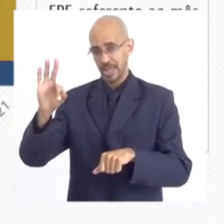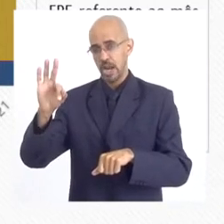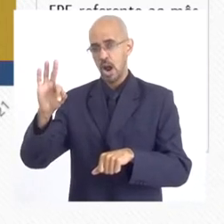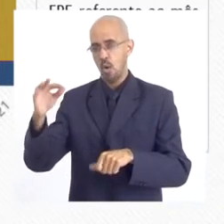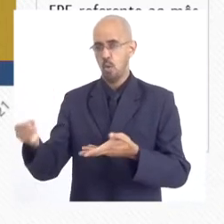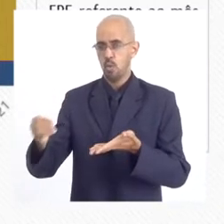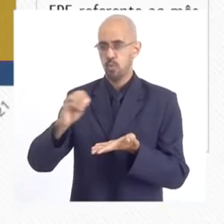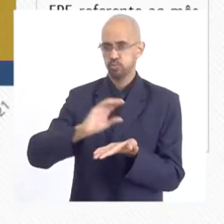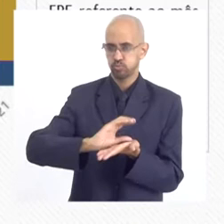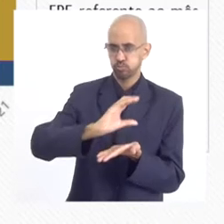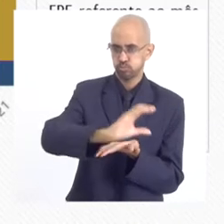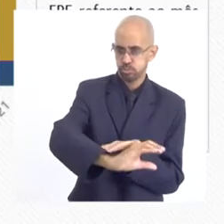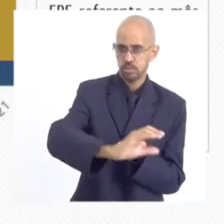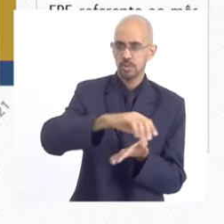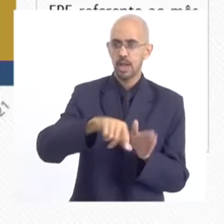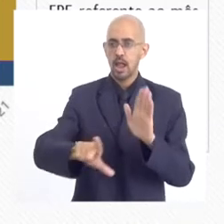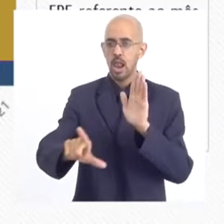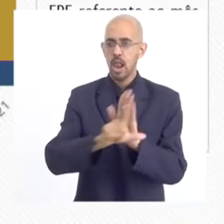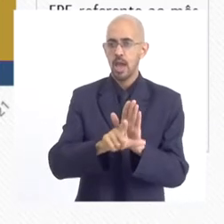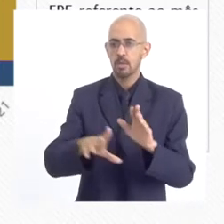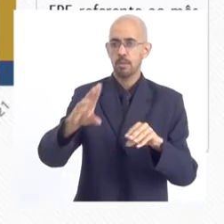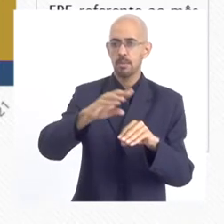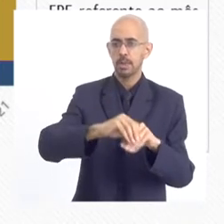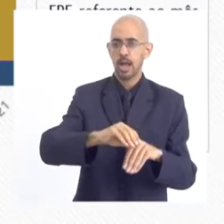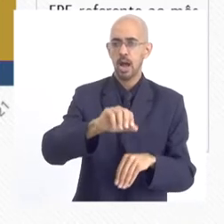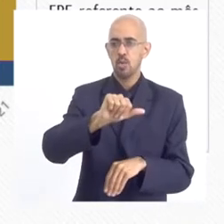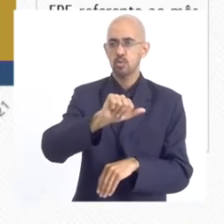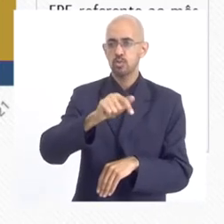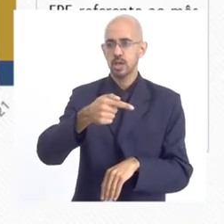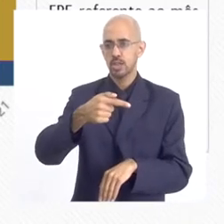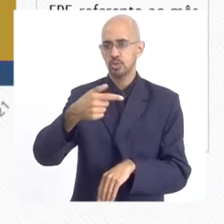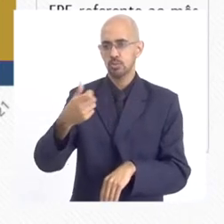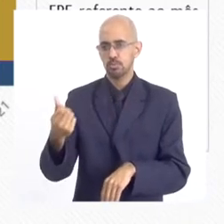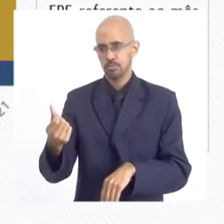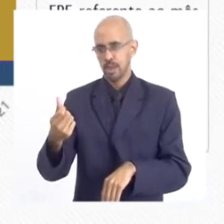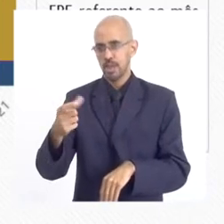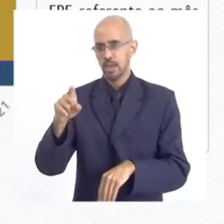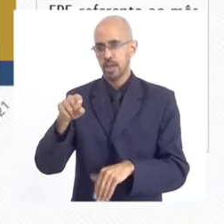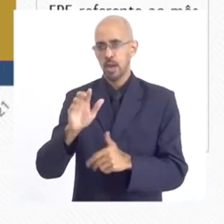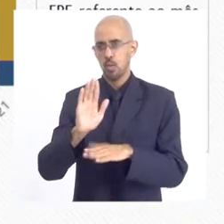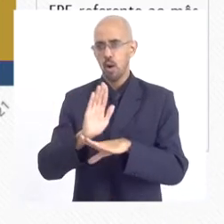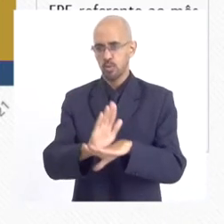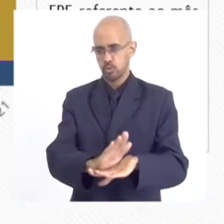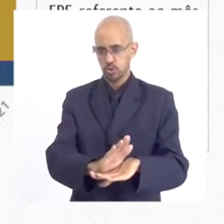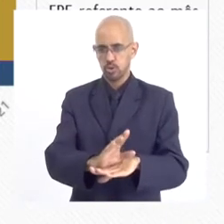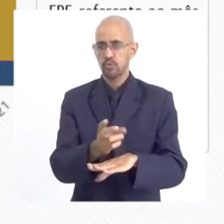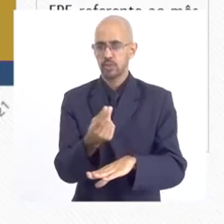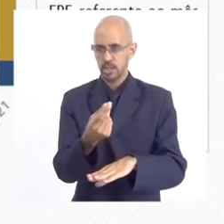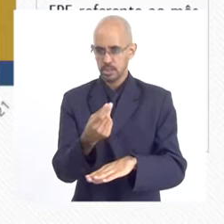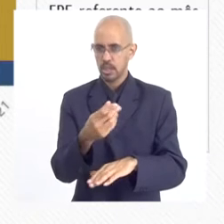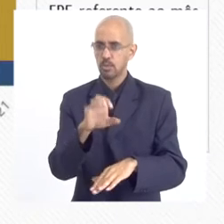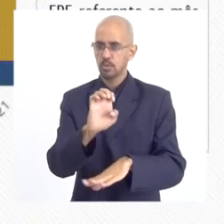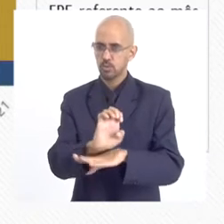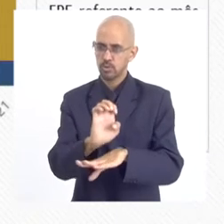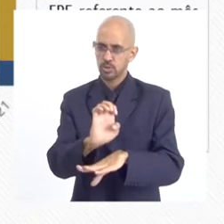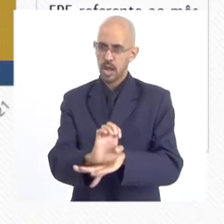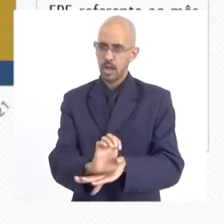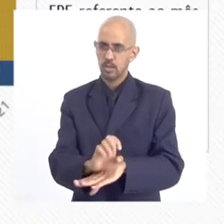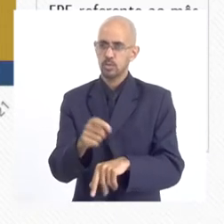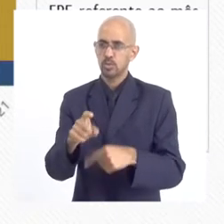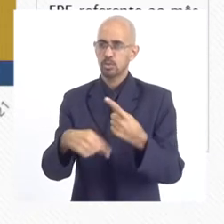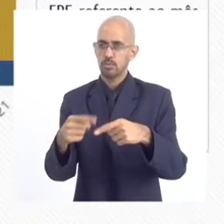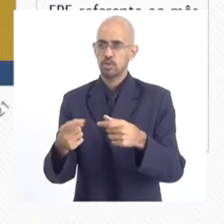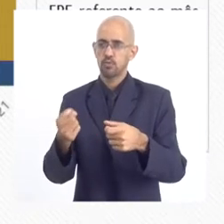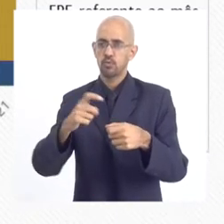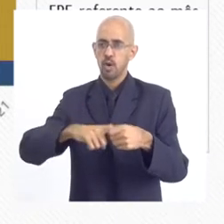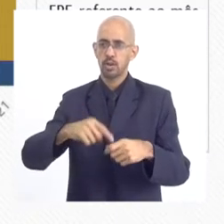Lei Complementar 176, né, aquele do auxílio financeiro aos estados. E depois a gente retoma, por